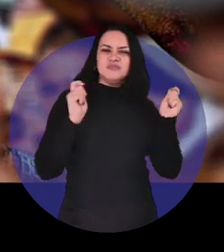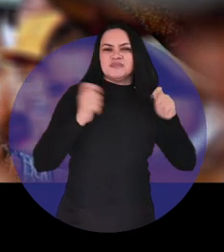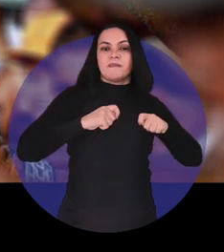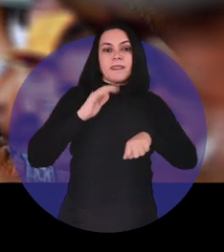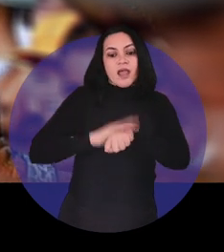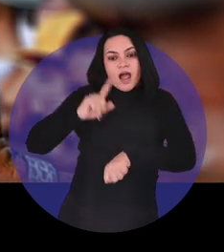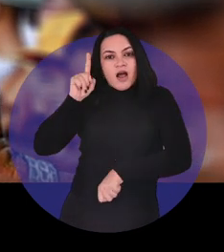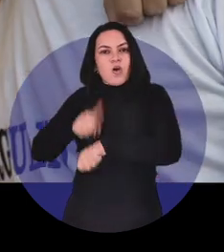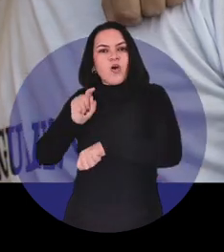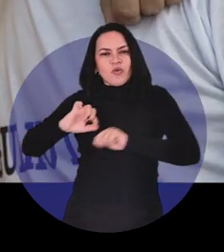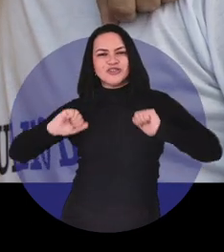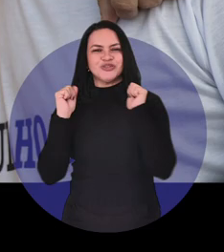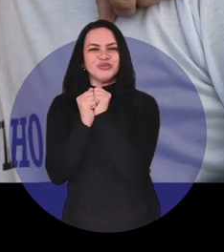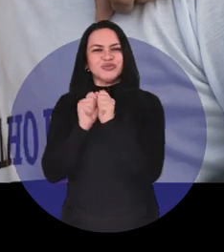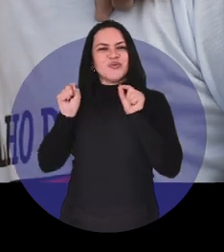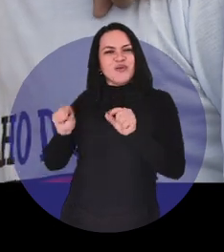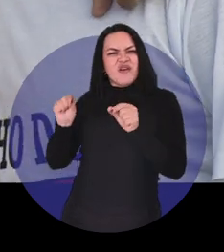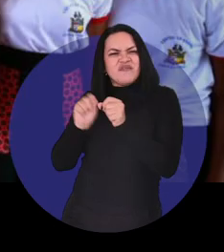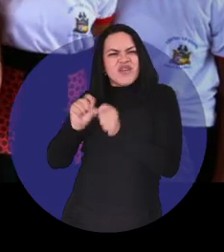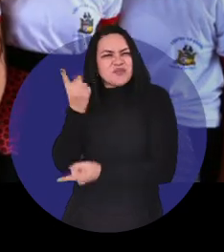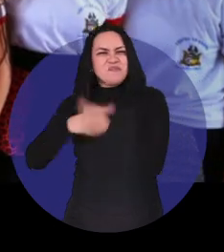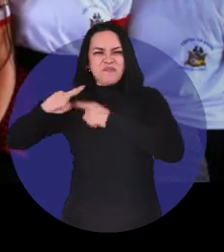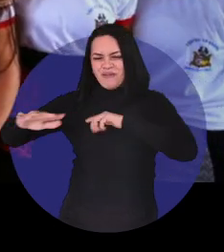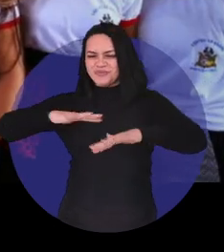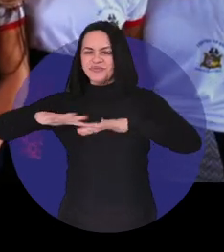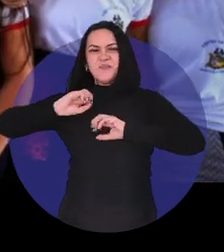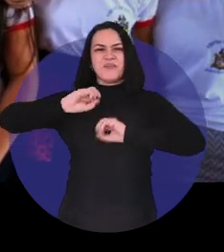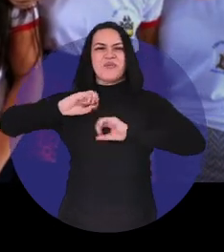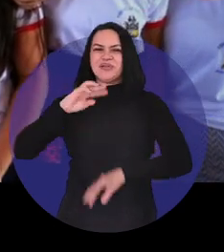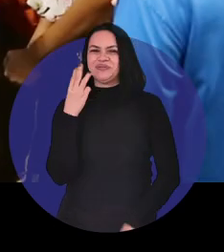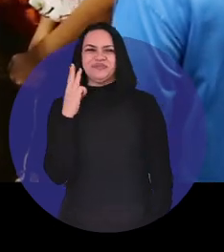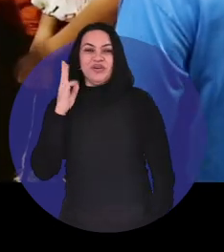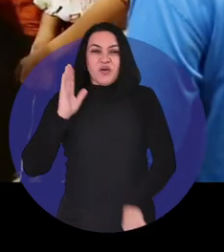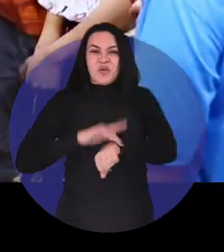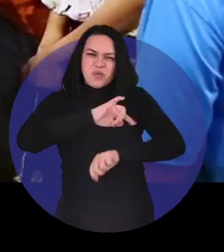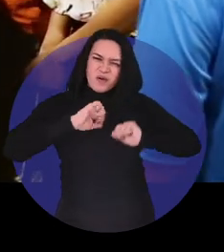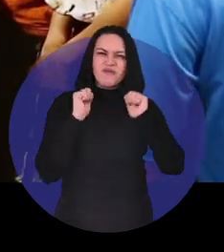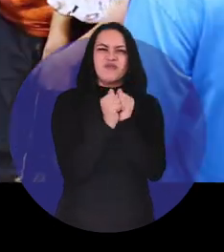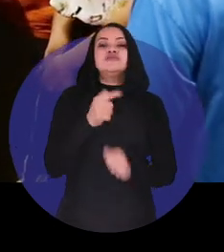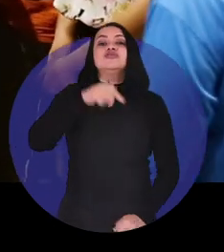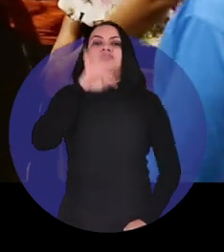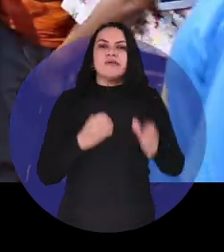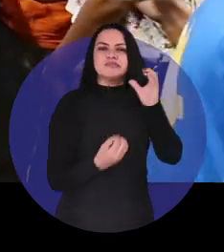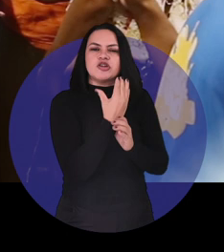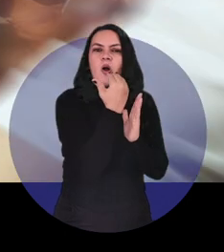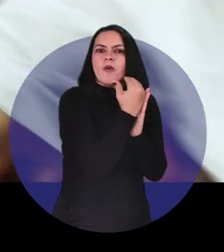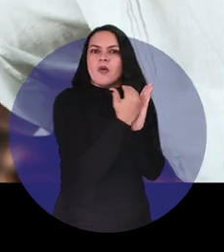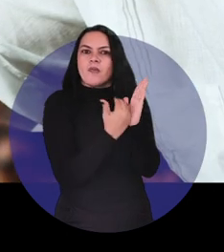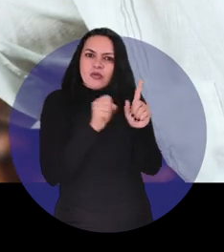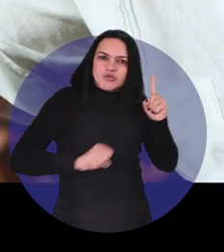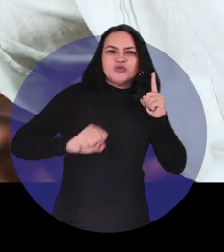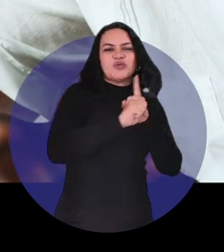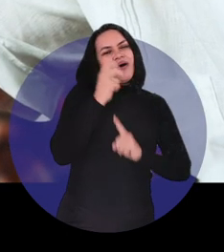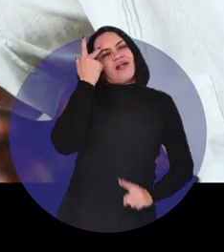mapa da fome. Chegou a hora de juntar a força de quem fez uma revolução na educação do Maranhão, com a força de quem criou o